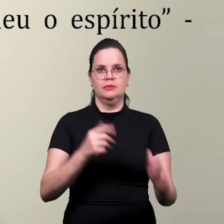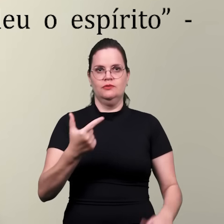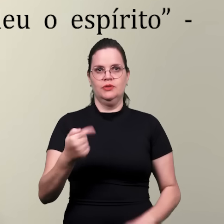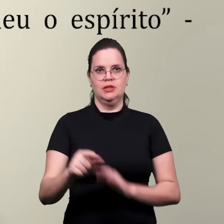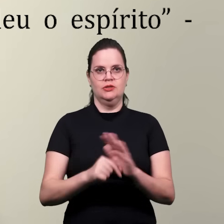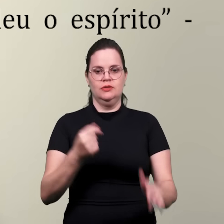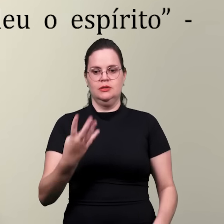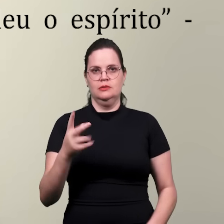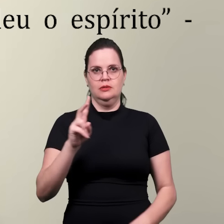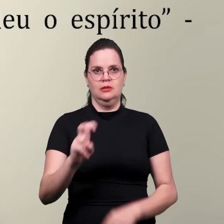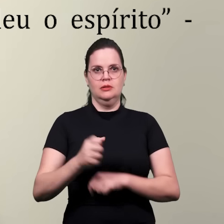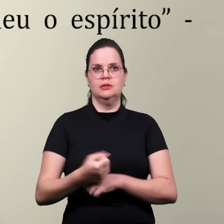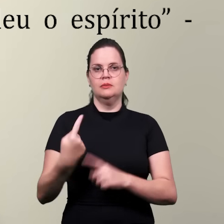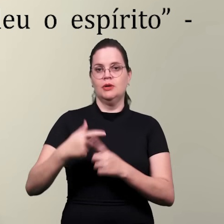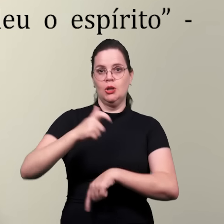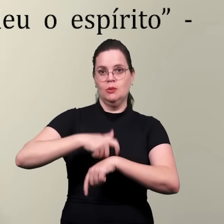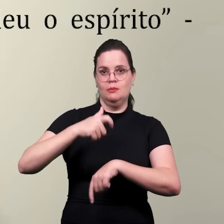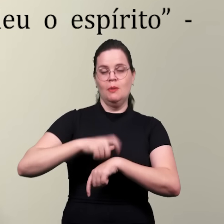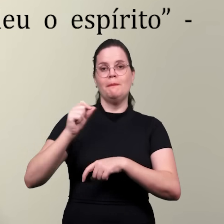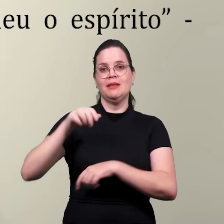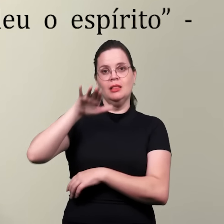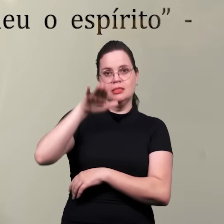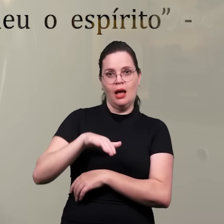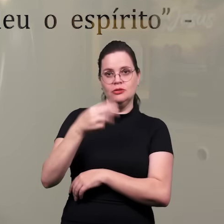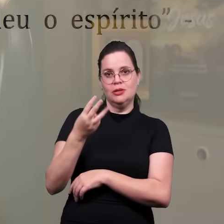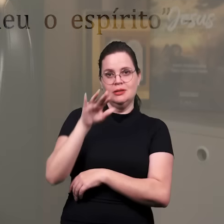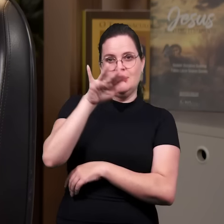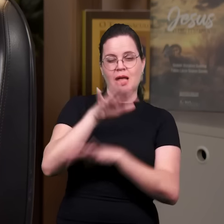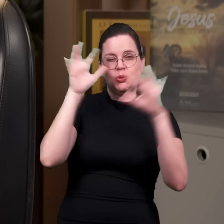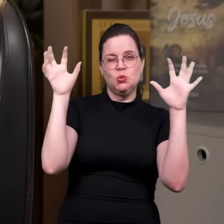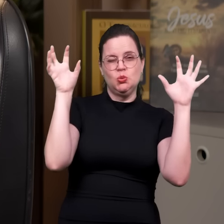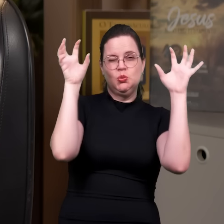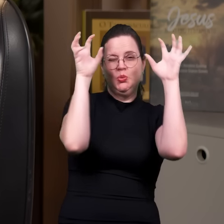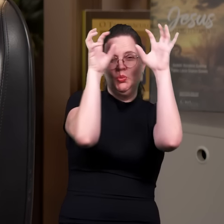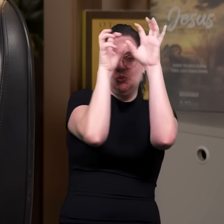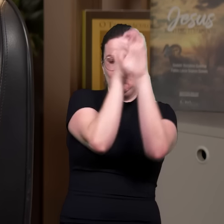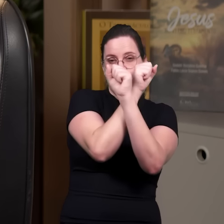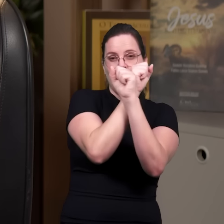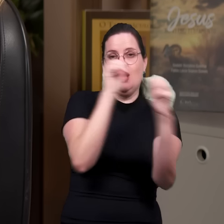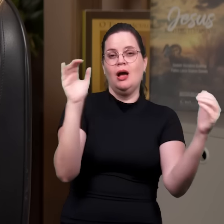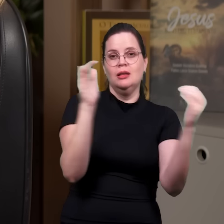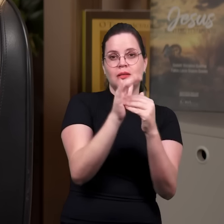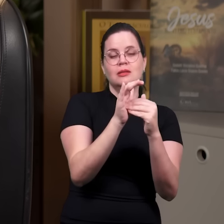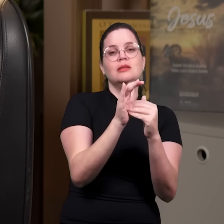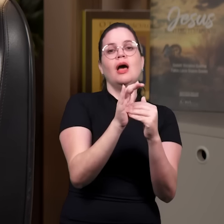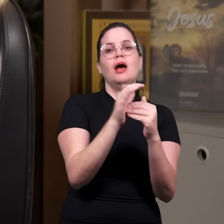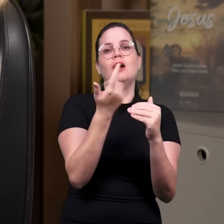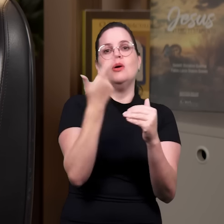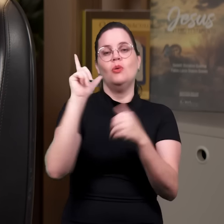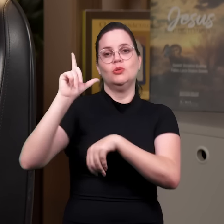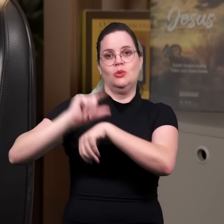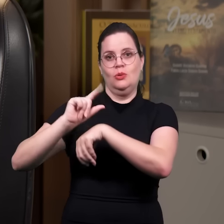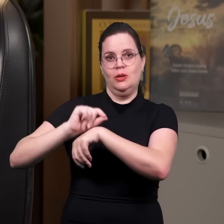hora sexta houve trevas sobre toda a terra até a hora nona. Ou seja, a hora sexta dentro do calendário judaico,